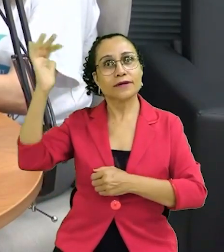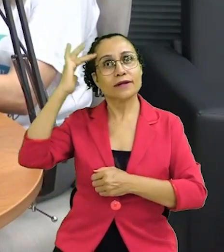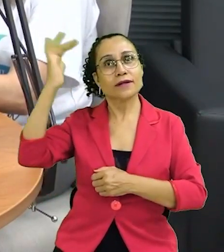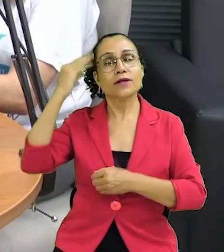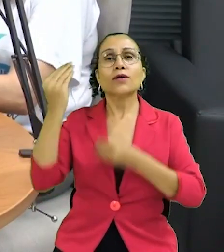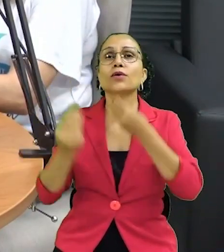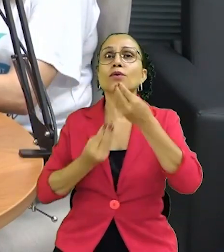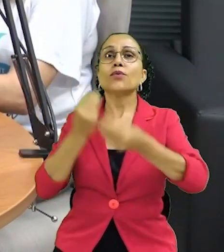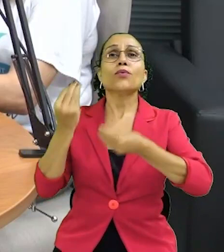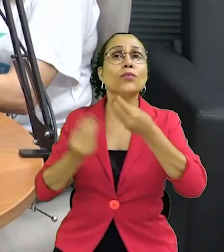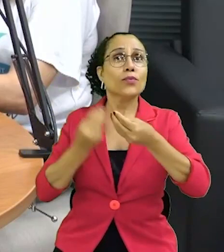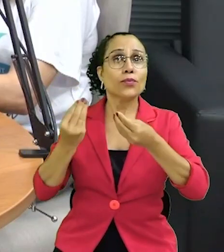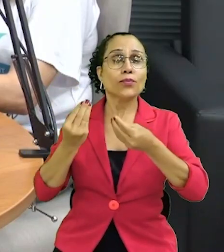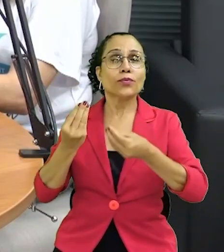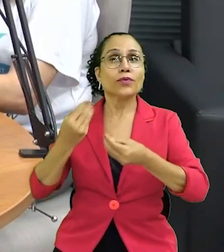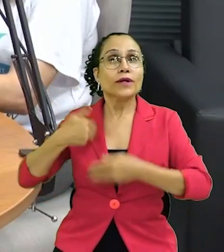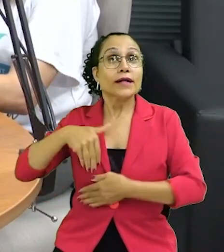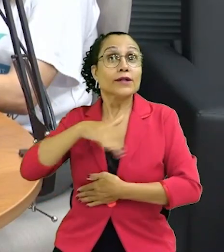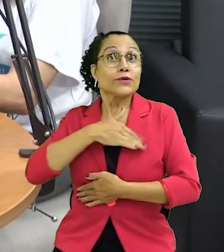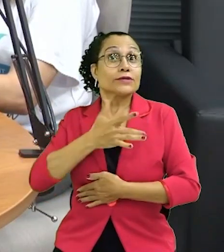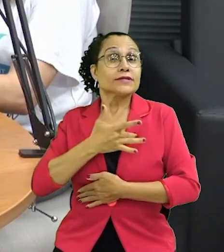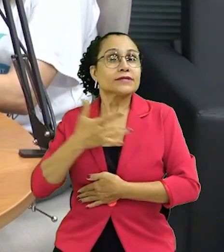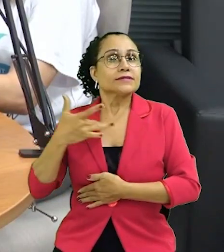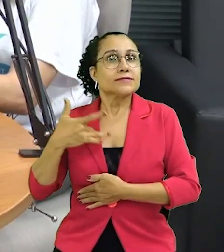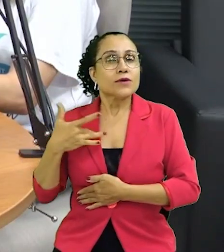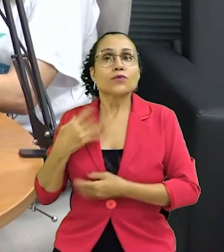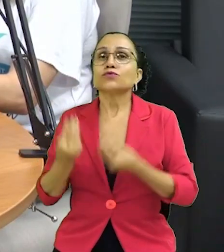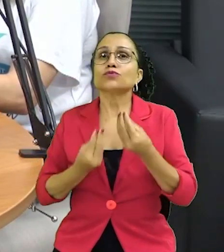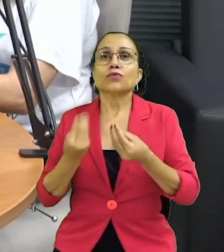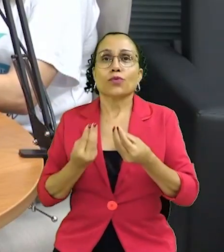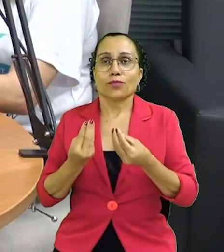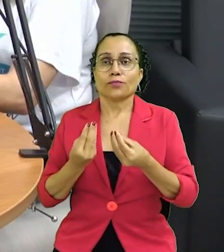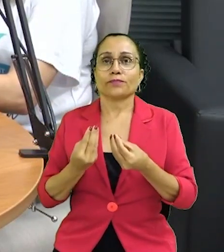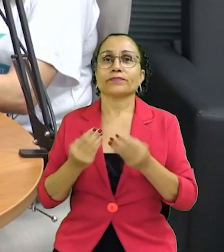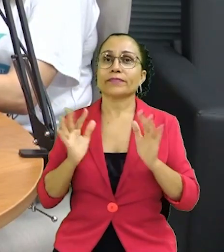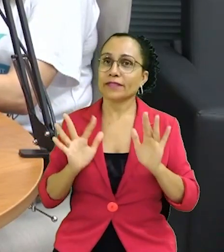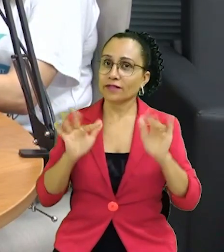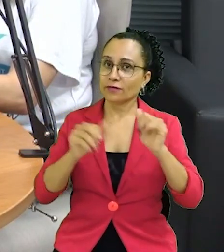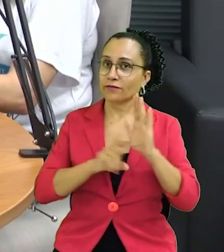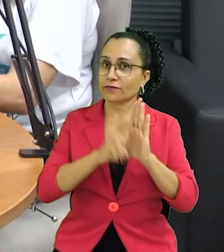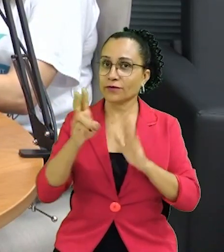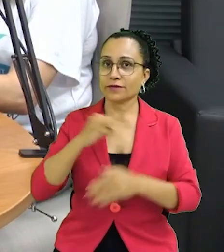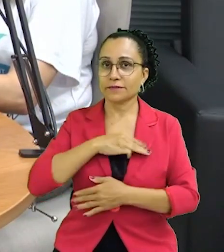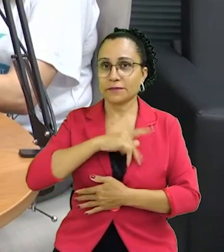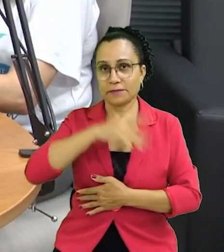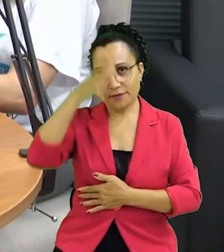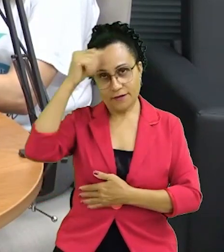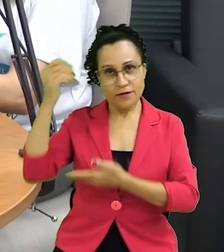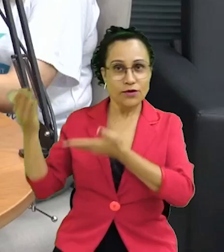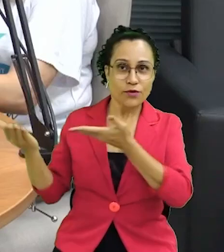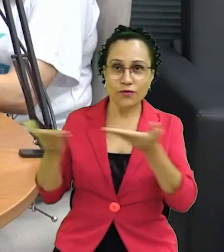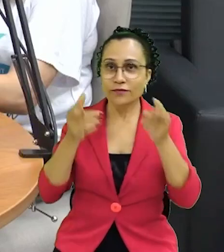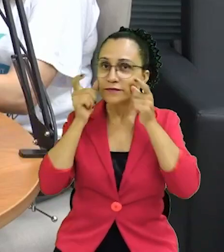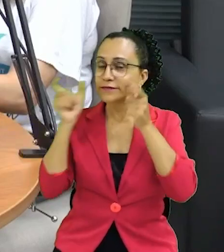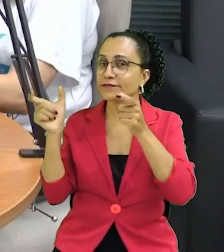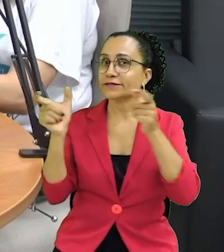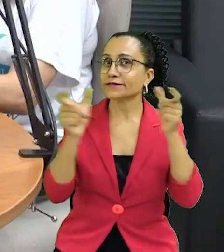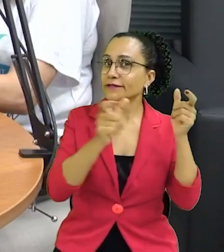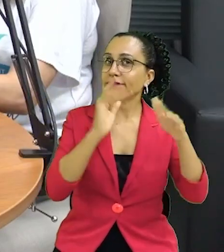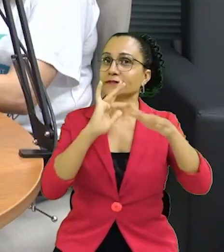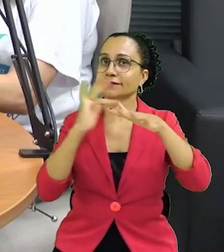sobre como anda a nossa saúde. Então, encerrando mais um Vozes do MPMT, eu convido você a acompanhar nossas